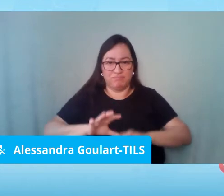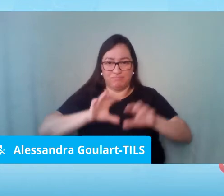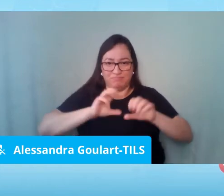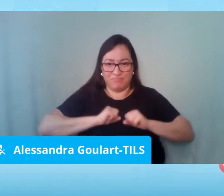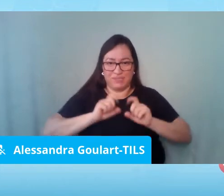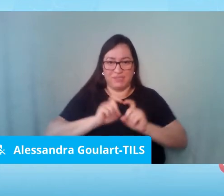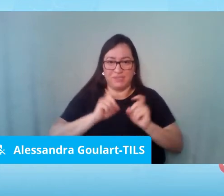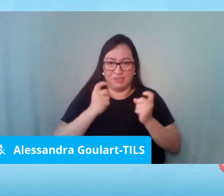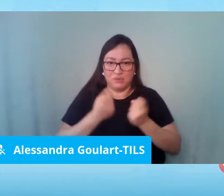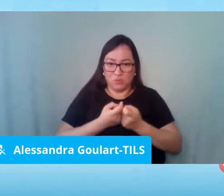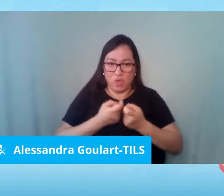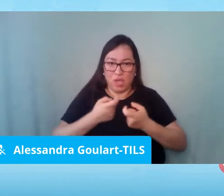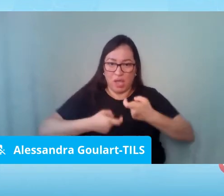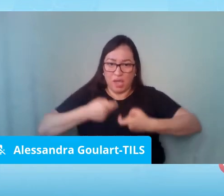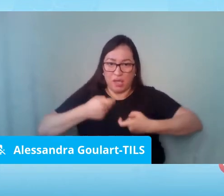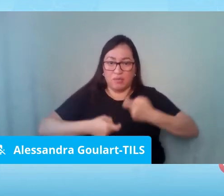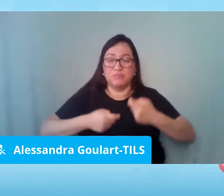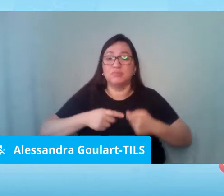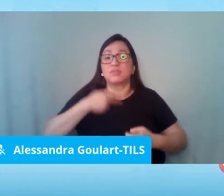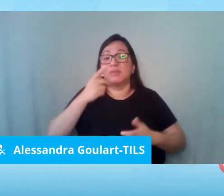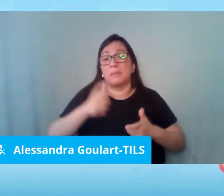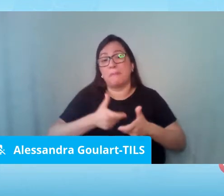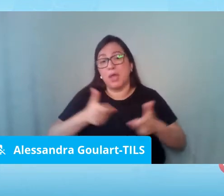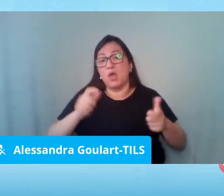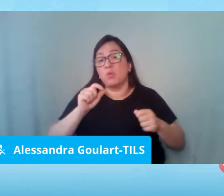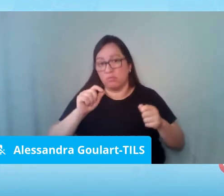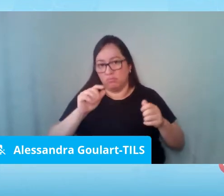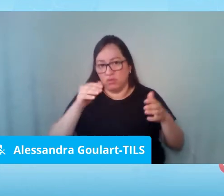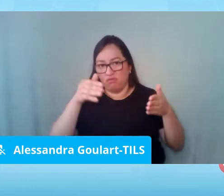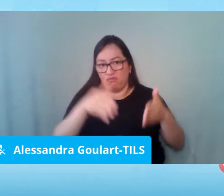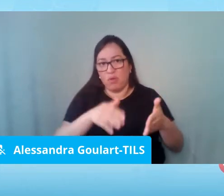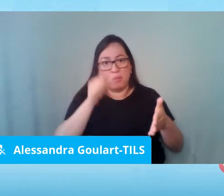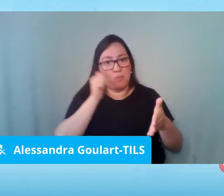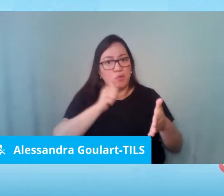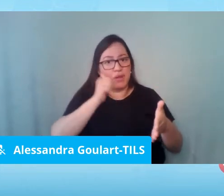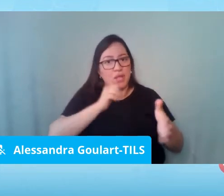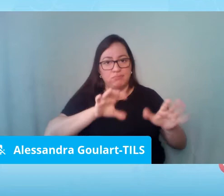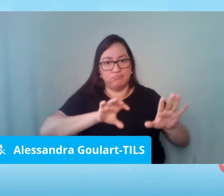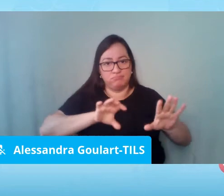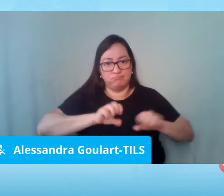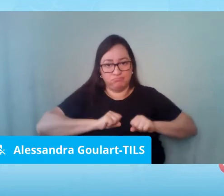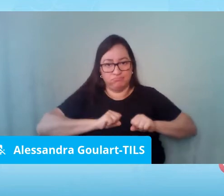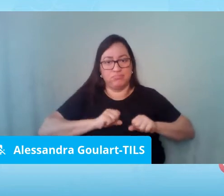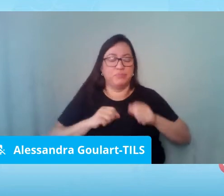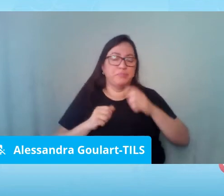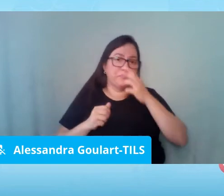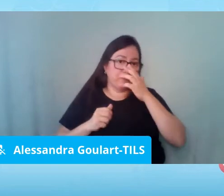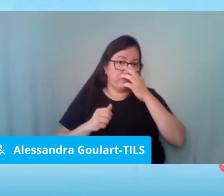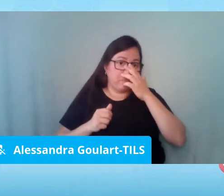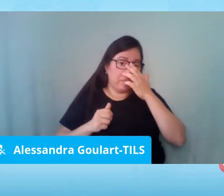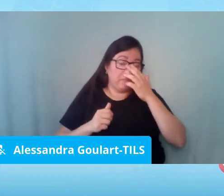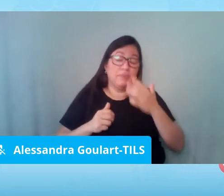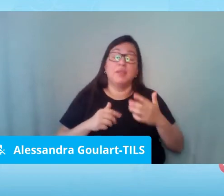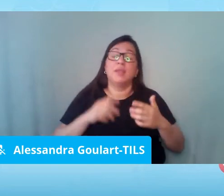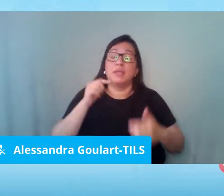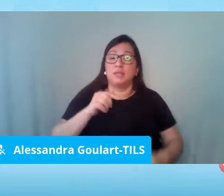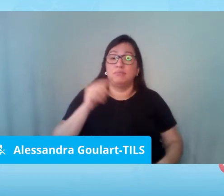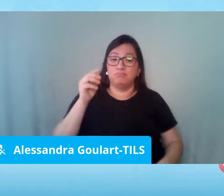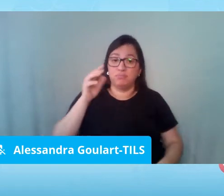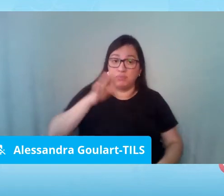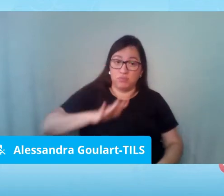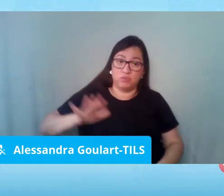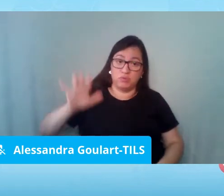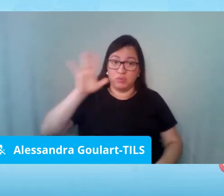social. E no nosso país, a vulnerabilidade social está muito relacionada à raça-cor e à classe